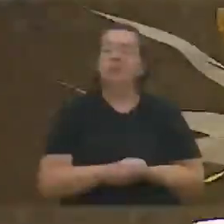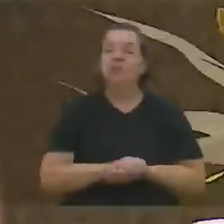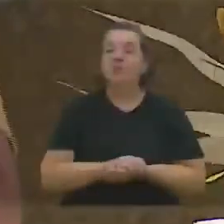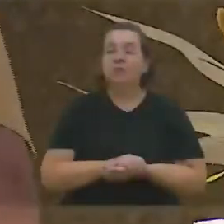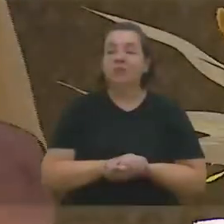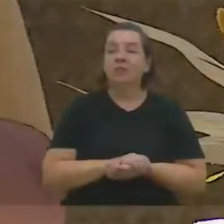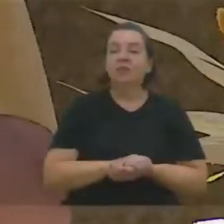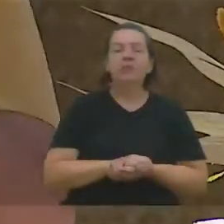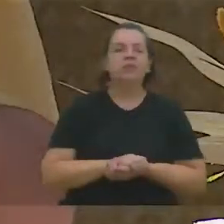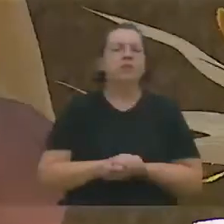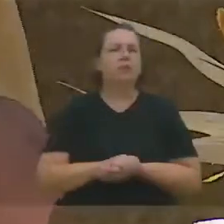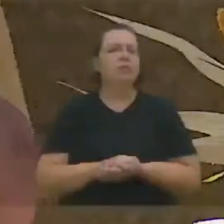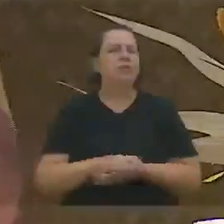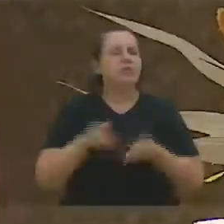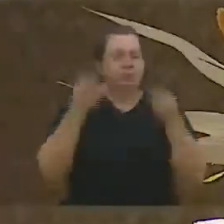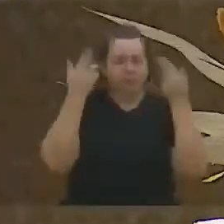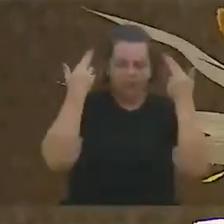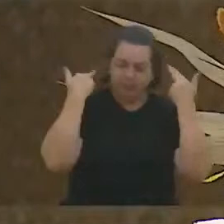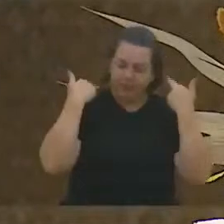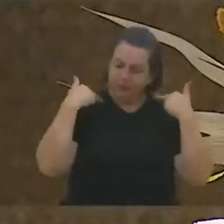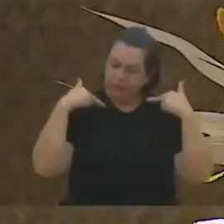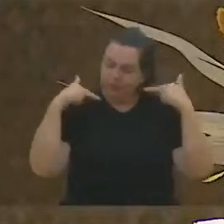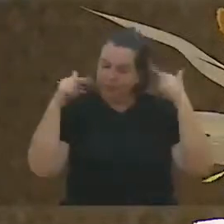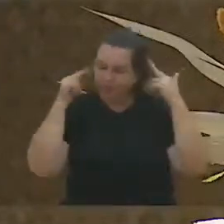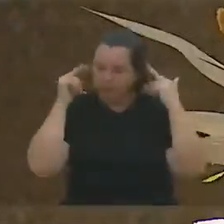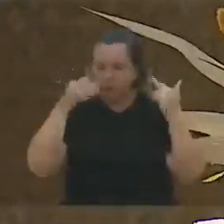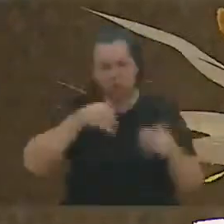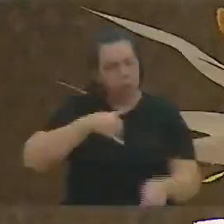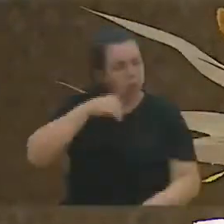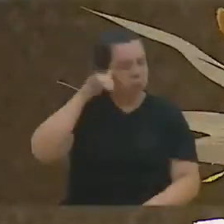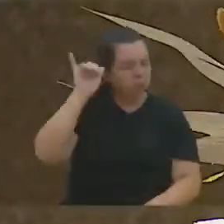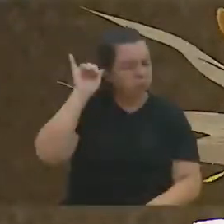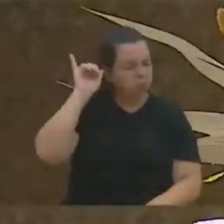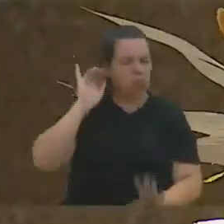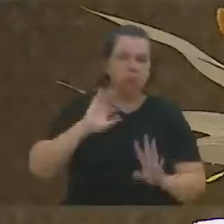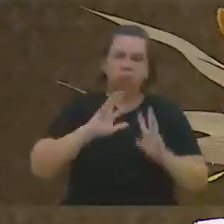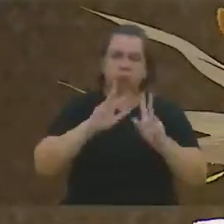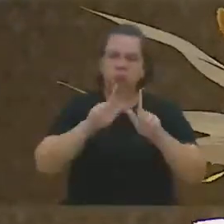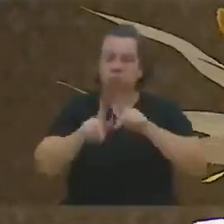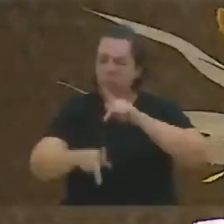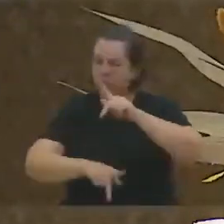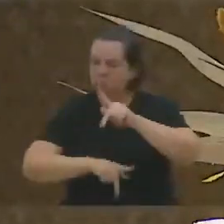As ovelhas, os bois e os